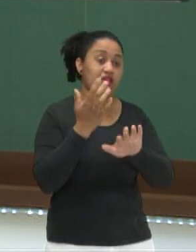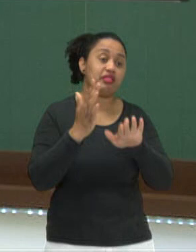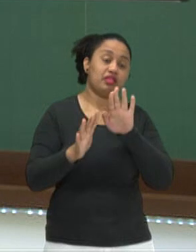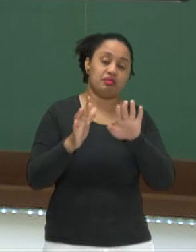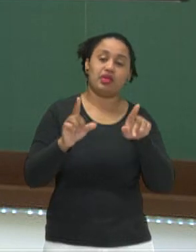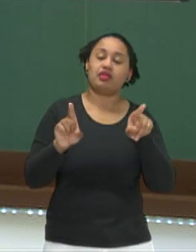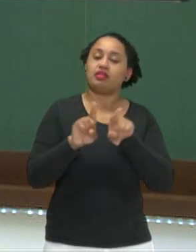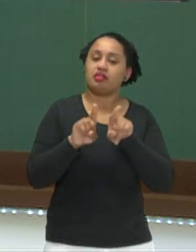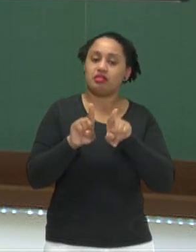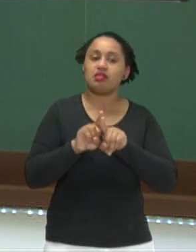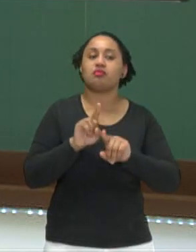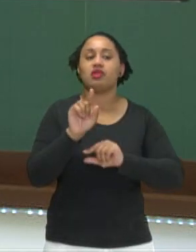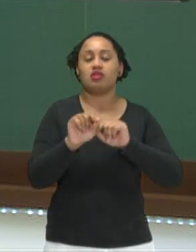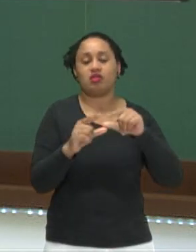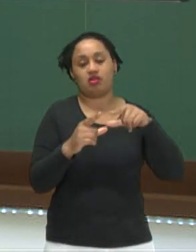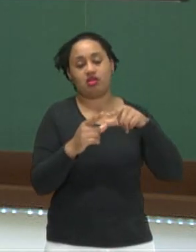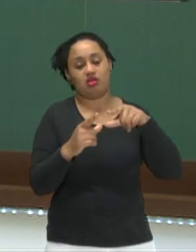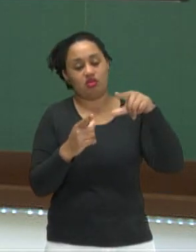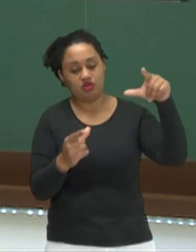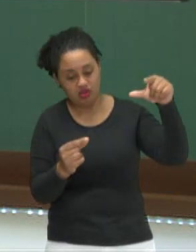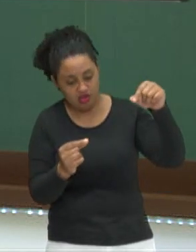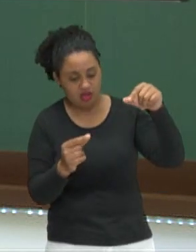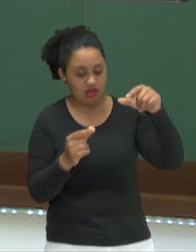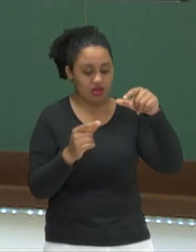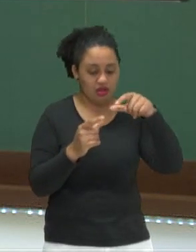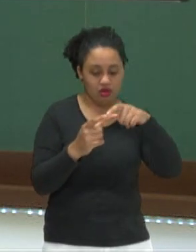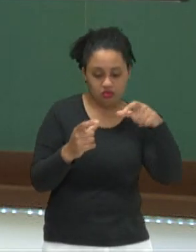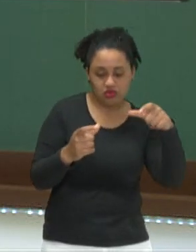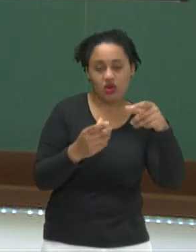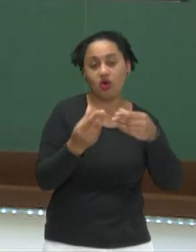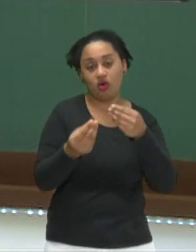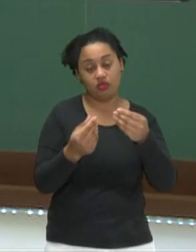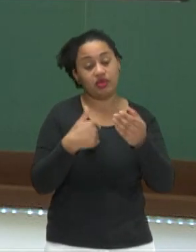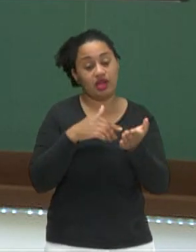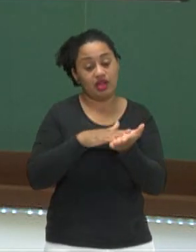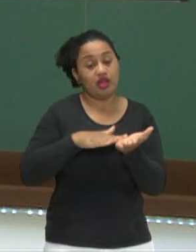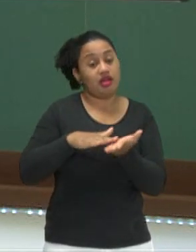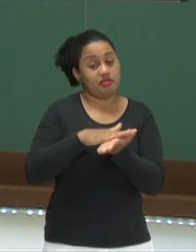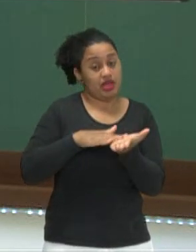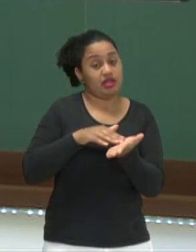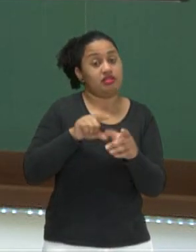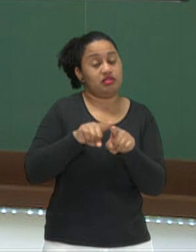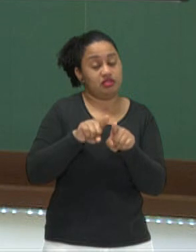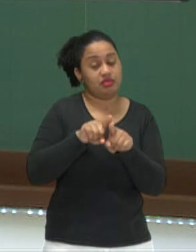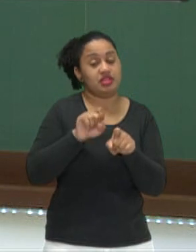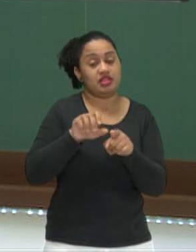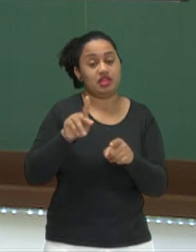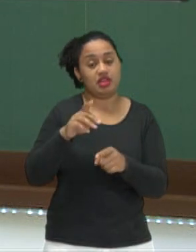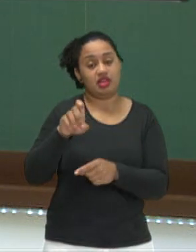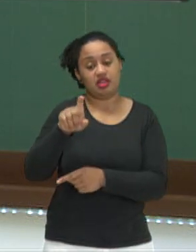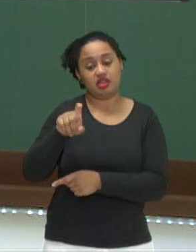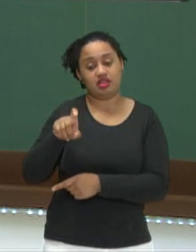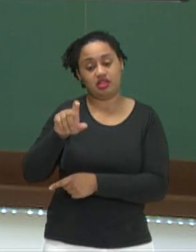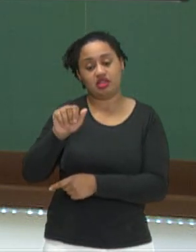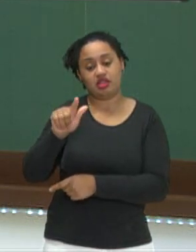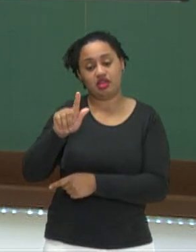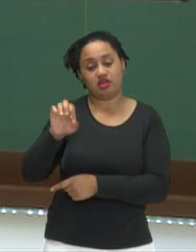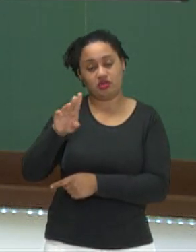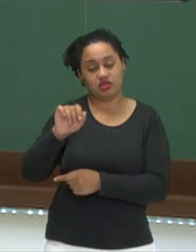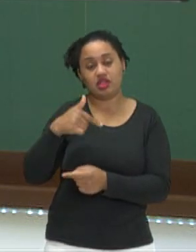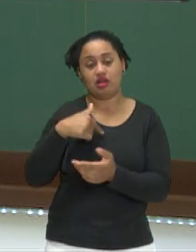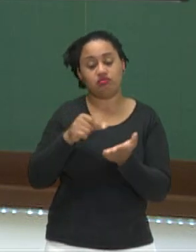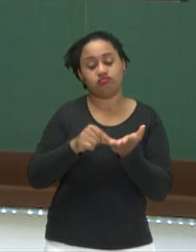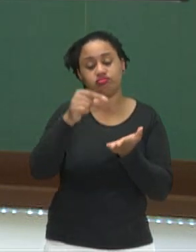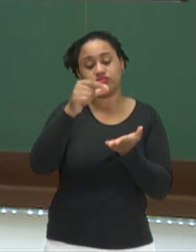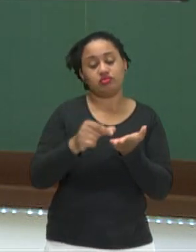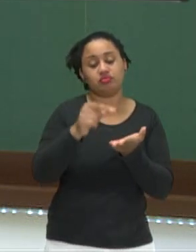depender exatamente da nossa base. Se ela é uma base, por exemplo, hexagonal,